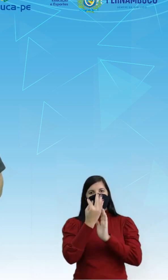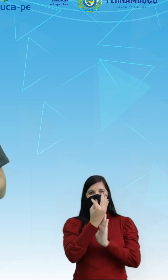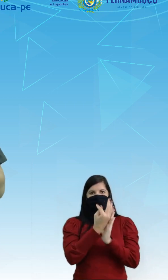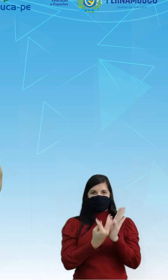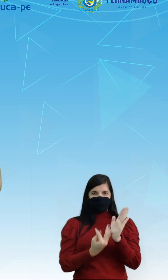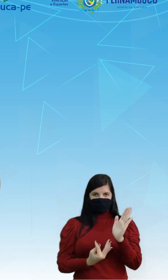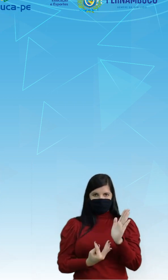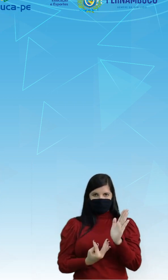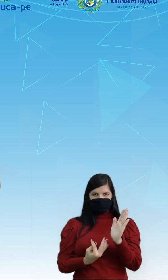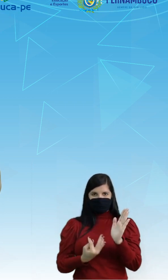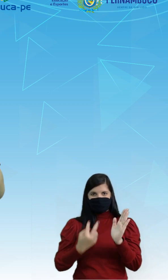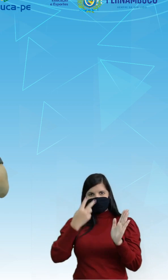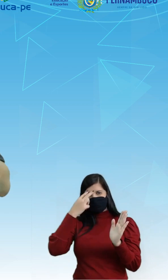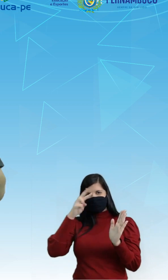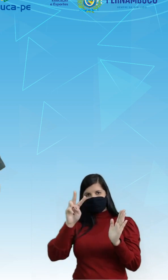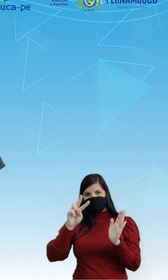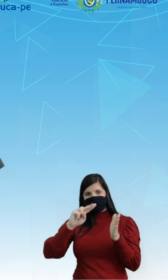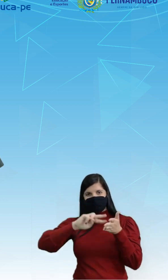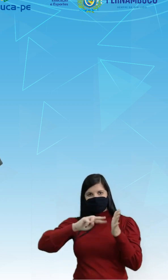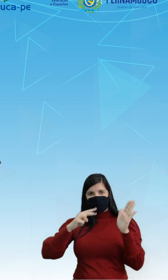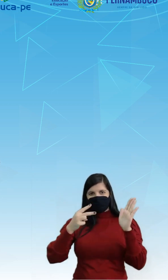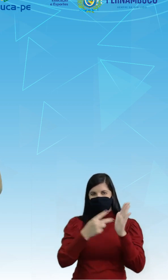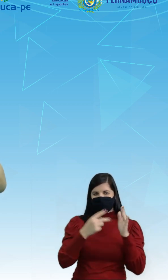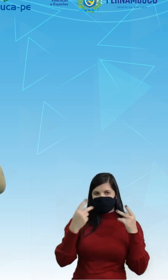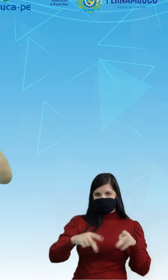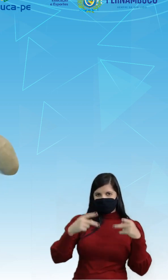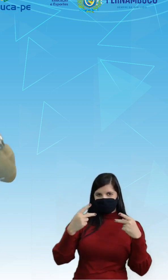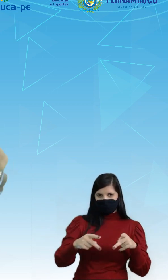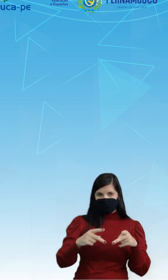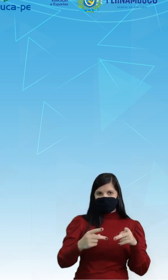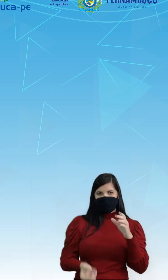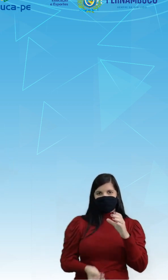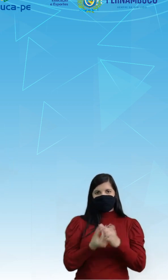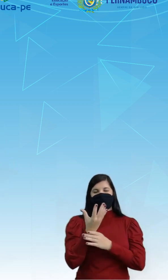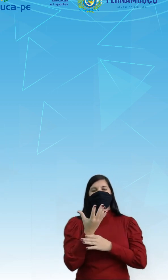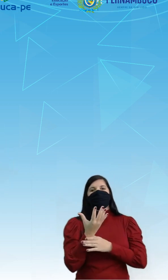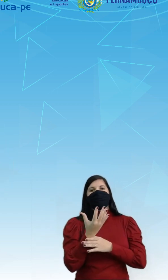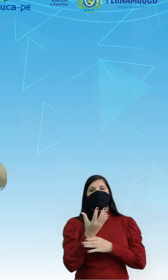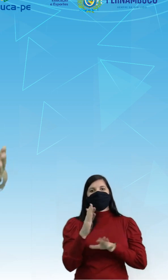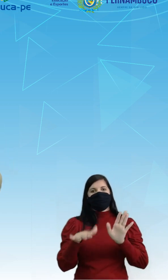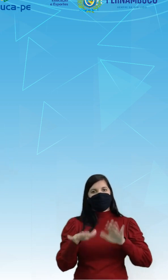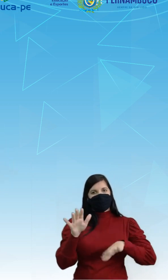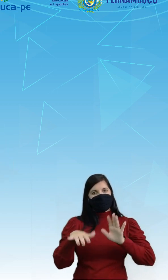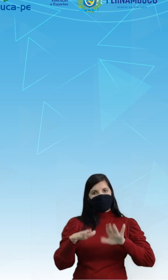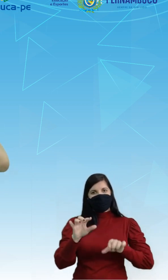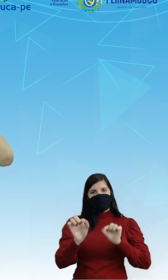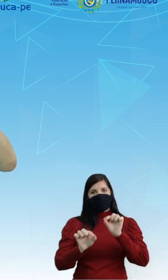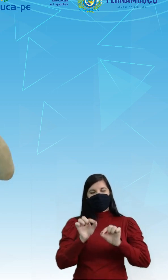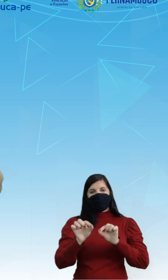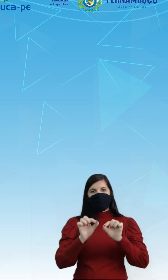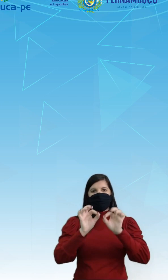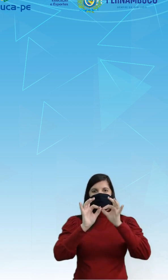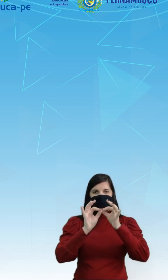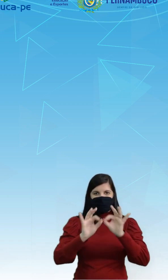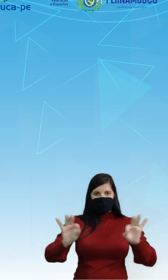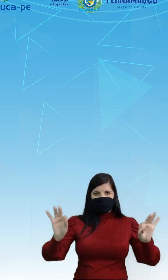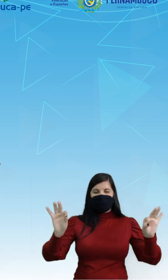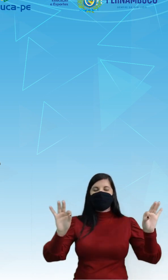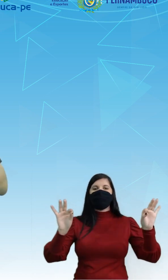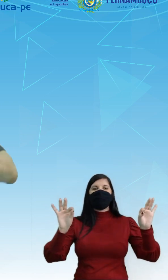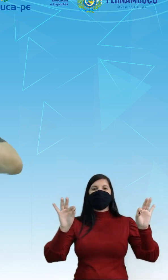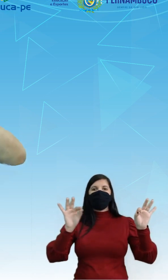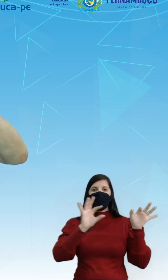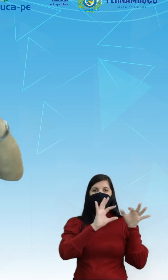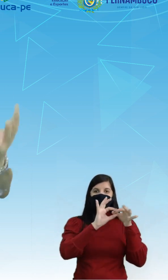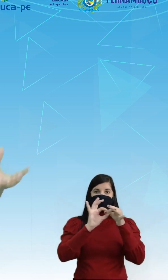texto. Lembrar que o sentido do texto ele é construído, certo? Não só pelas frases, por assim